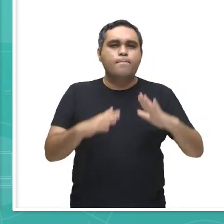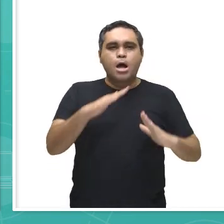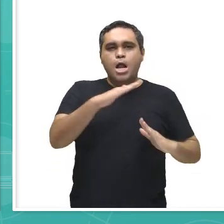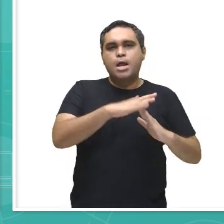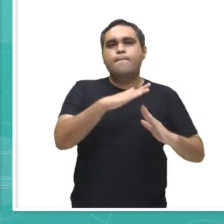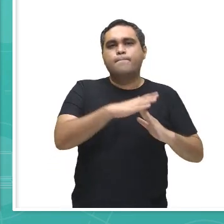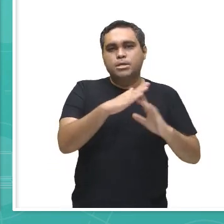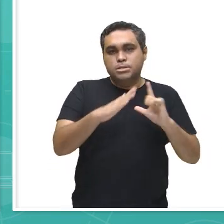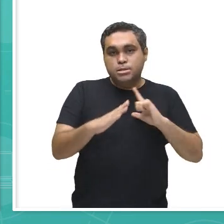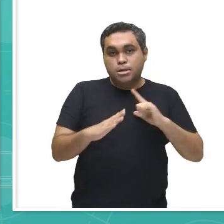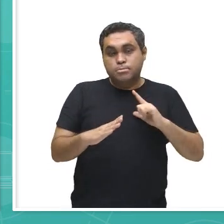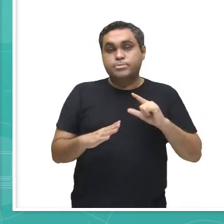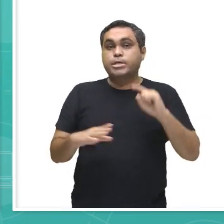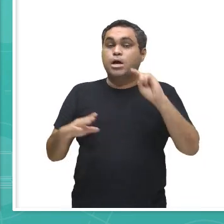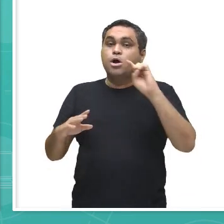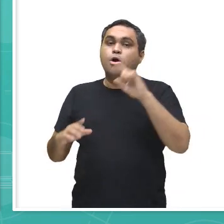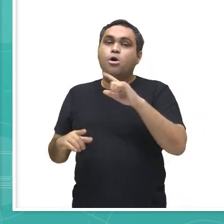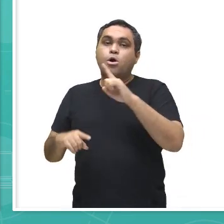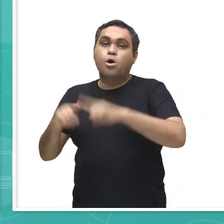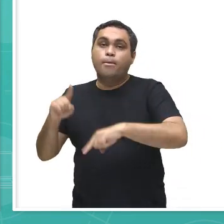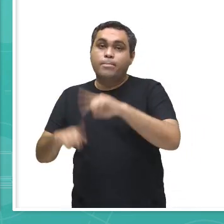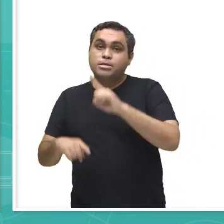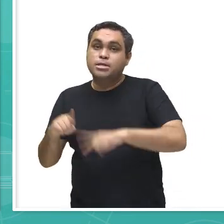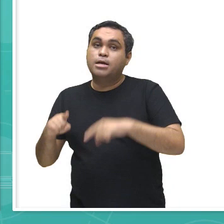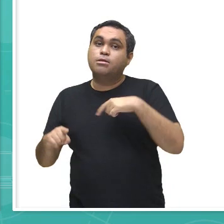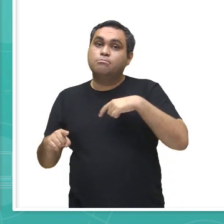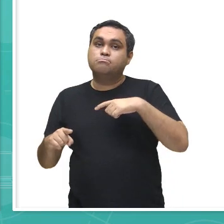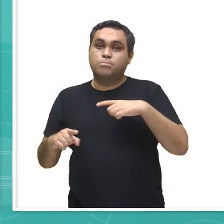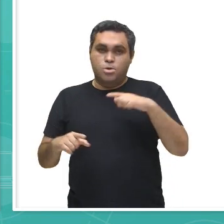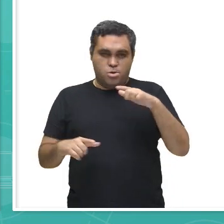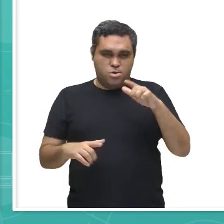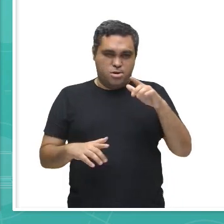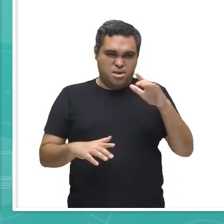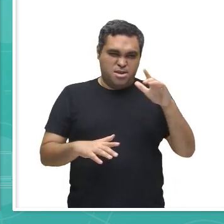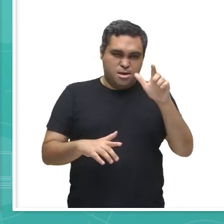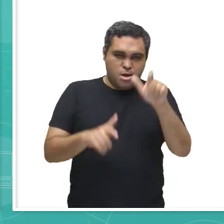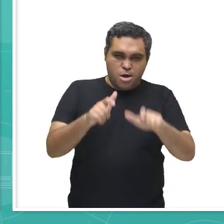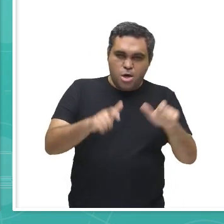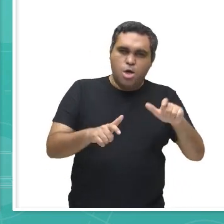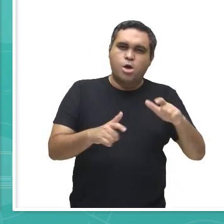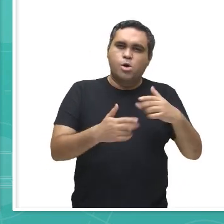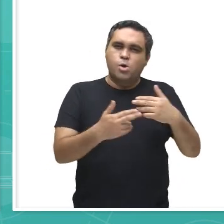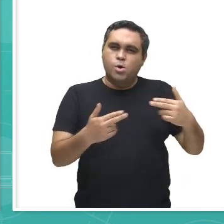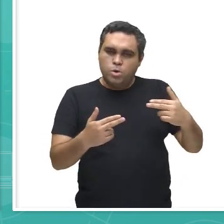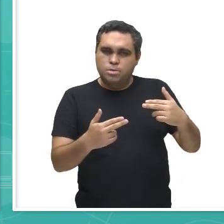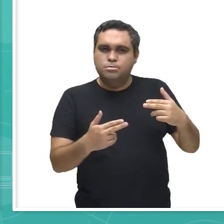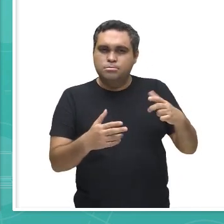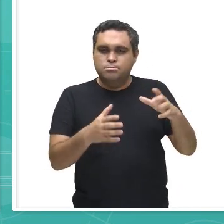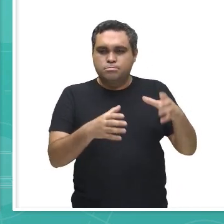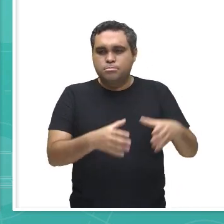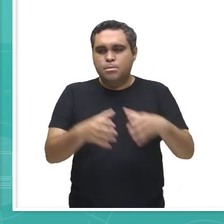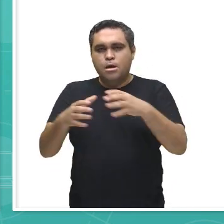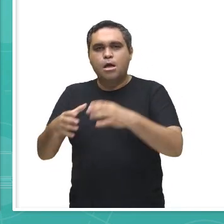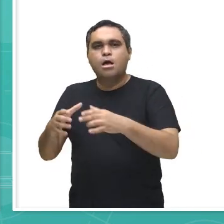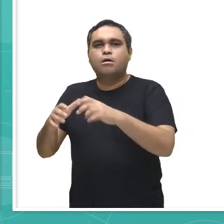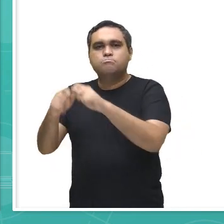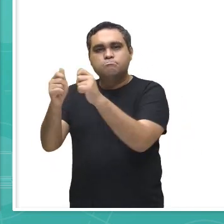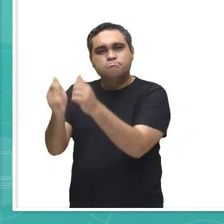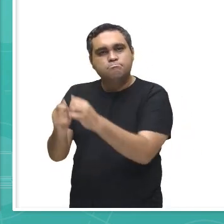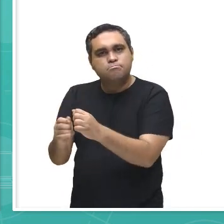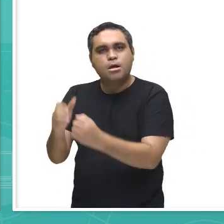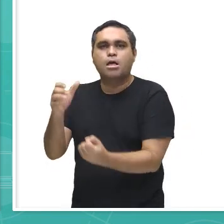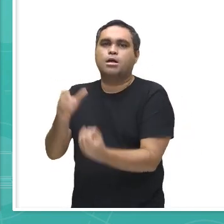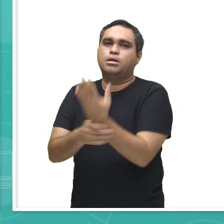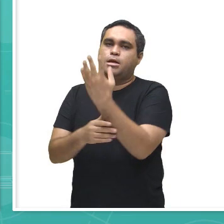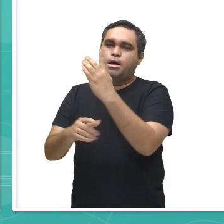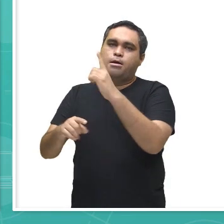objeto é quando eu peguei aquele corpo e fiz algo, né? Eu vou fazer ali um objeto, algo que vai ter alguma serventia, né? Então,